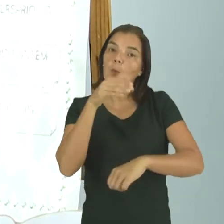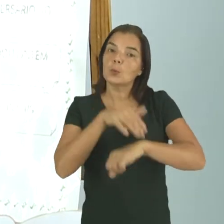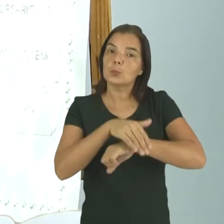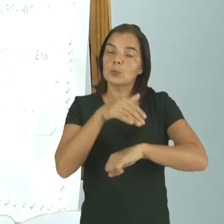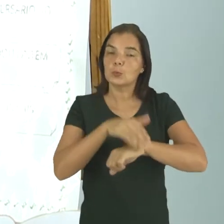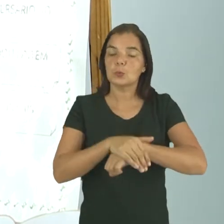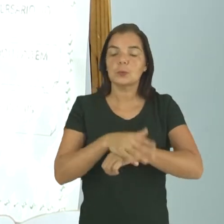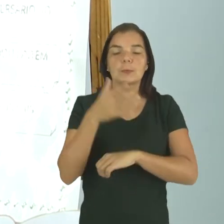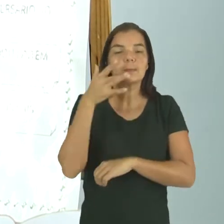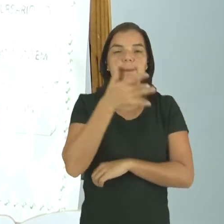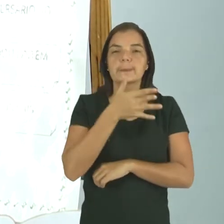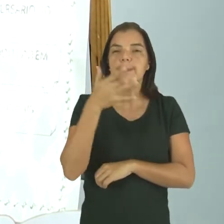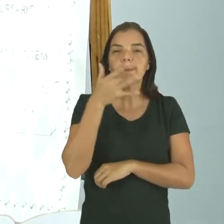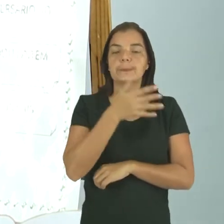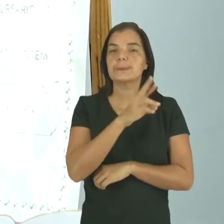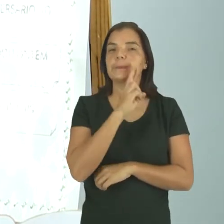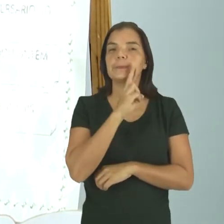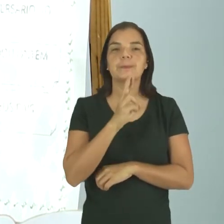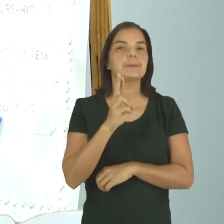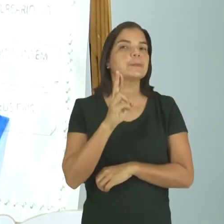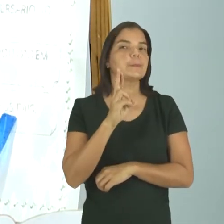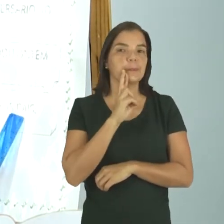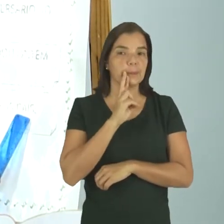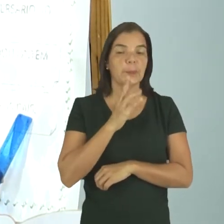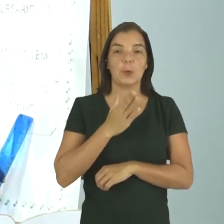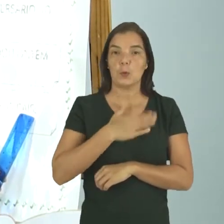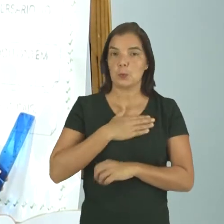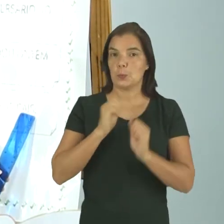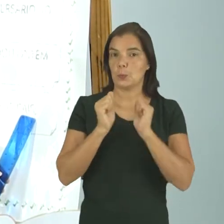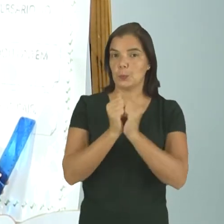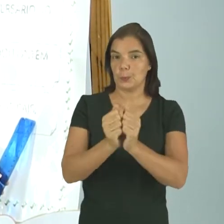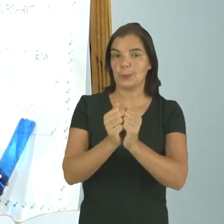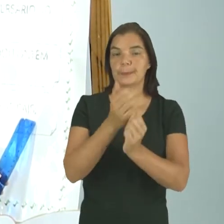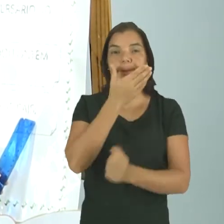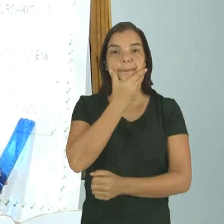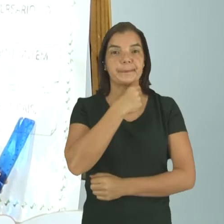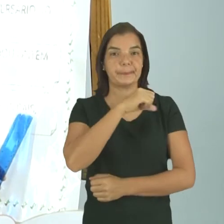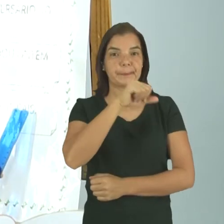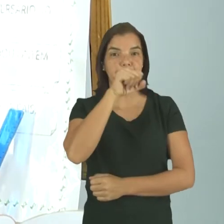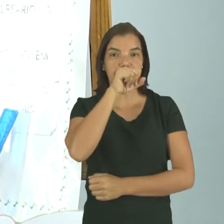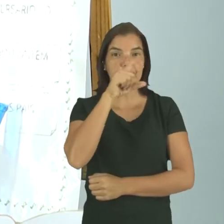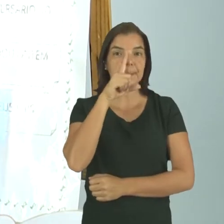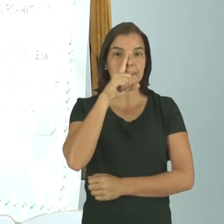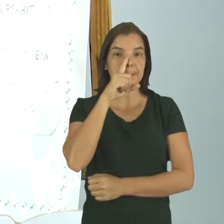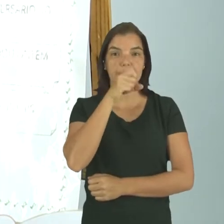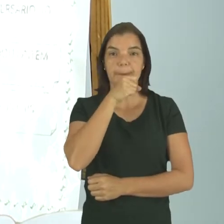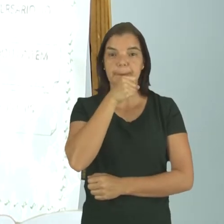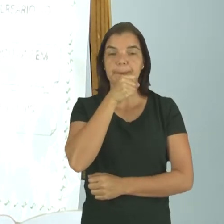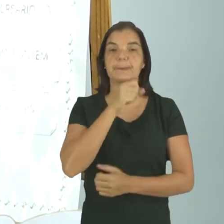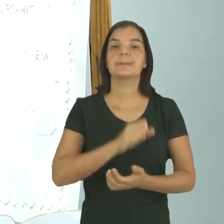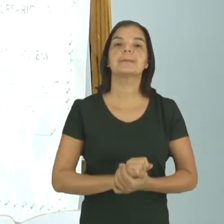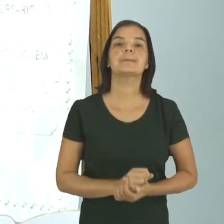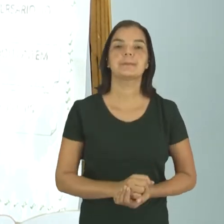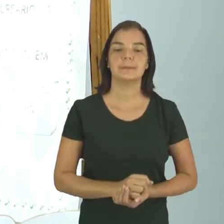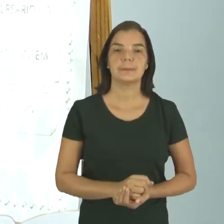em um delicioso restaurante com os meus pais. Novamente.